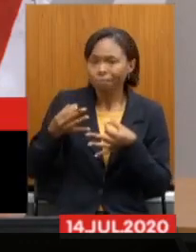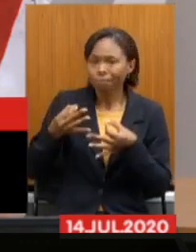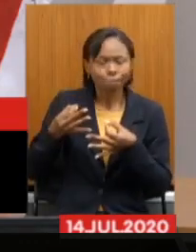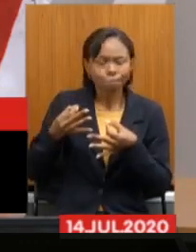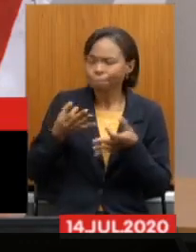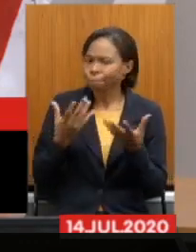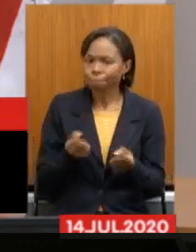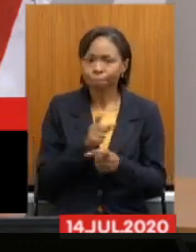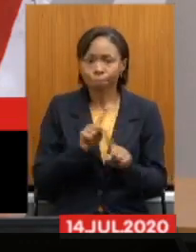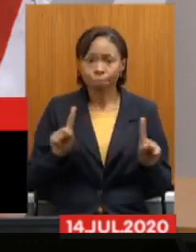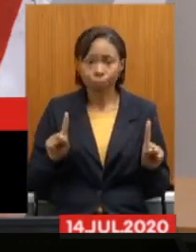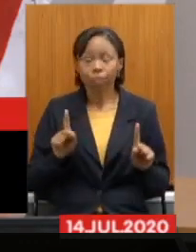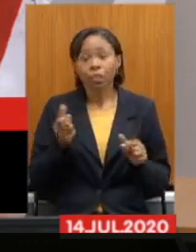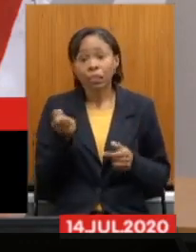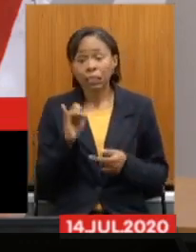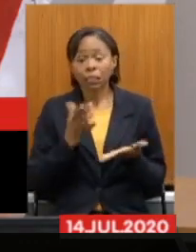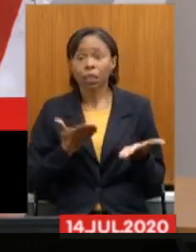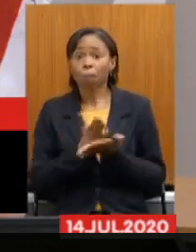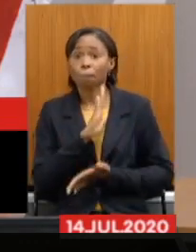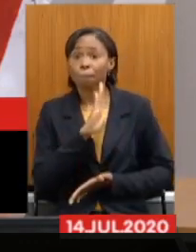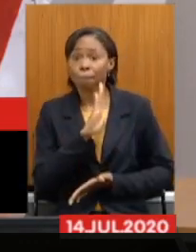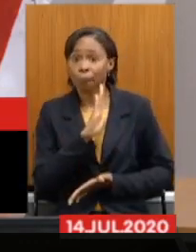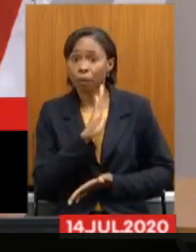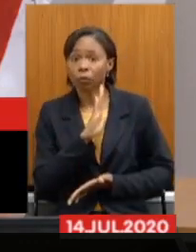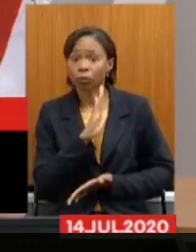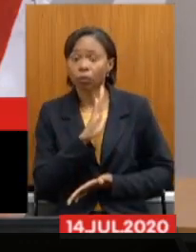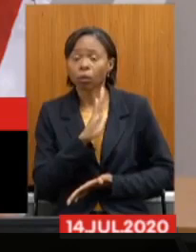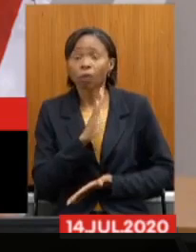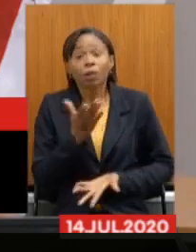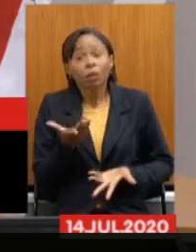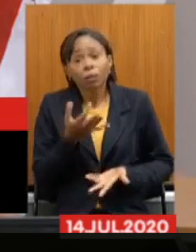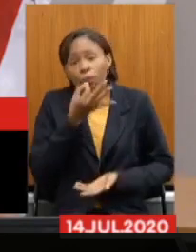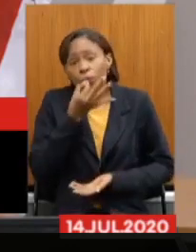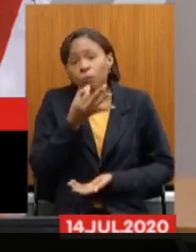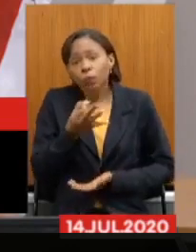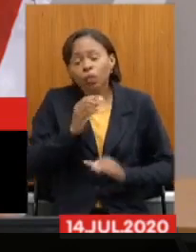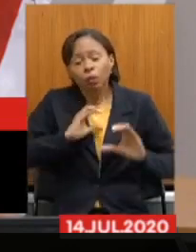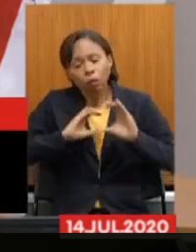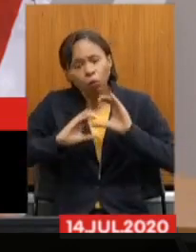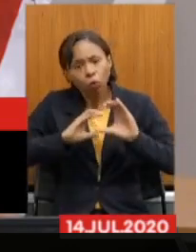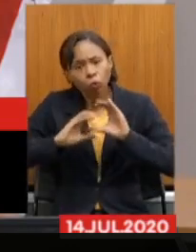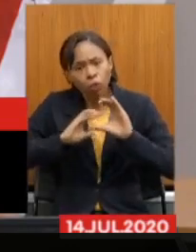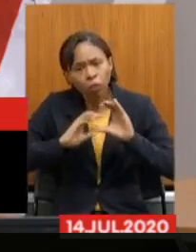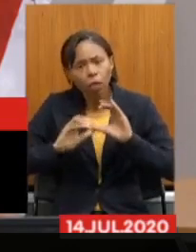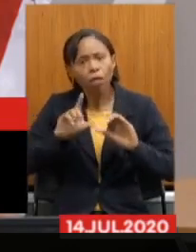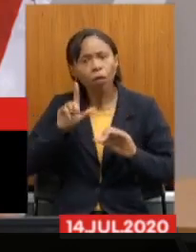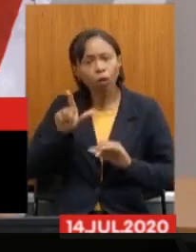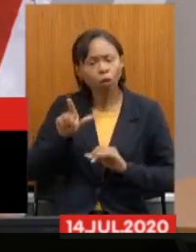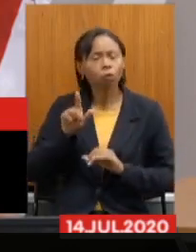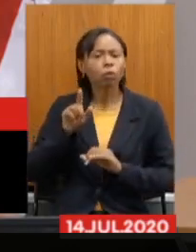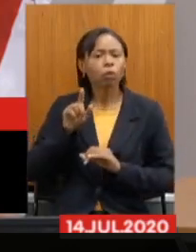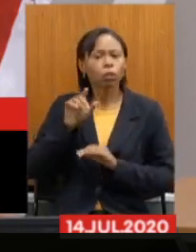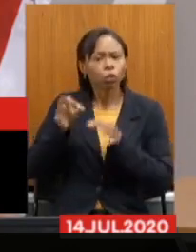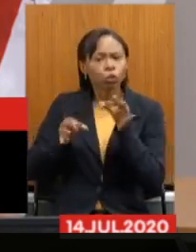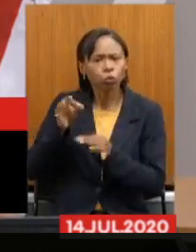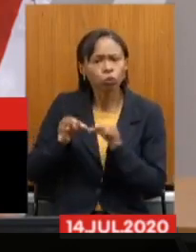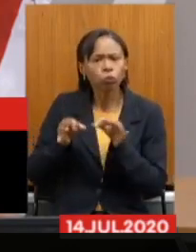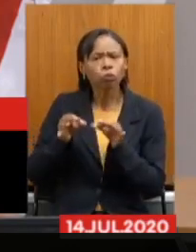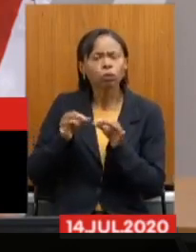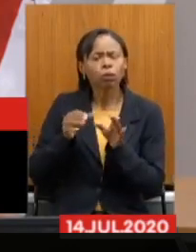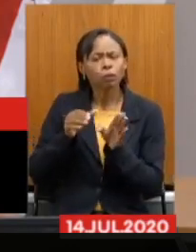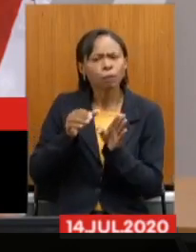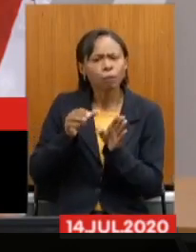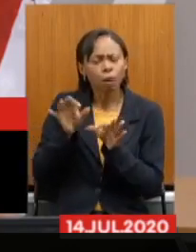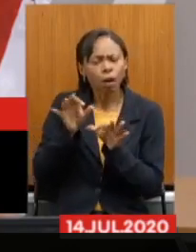fim, se aprovada a presente manifestação, sugere-se a comunicação ao Sindojus das providências